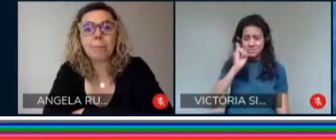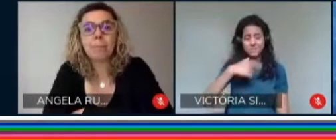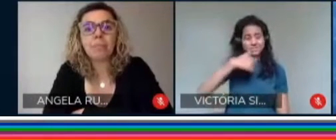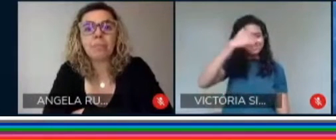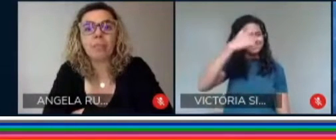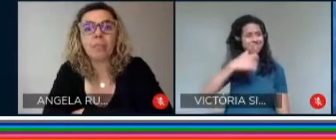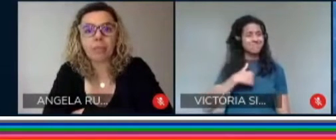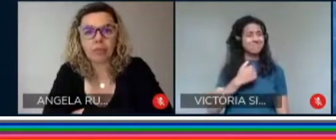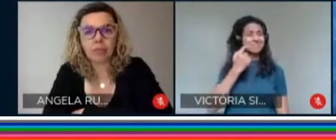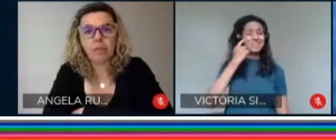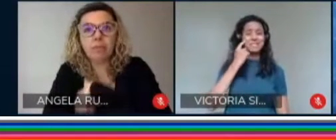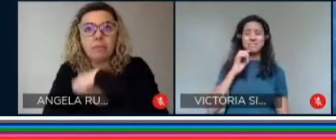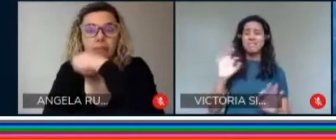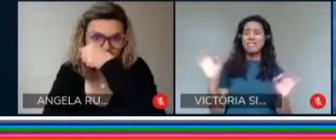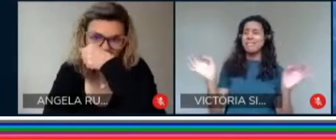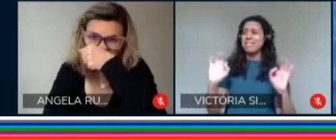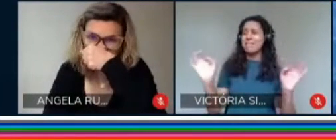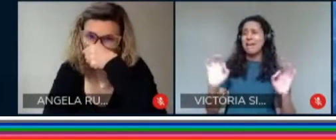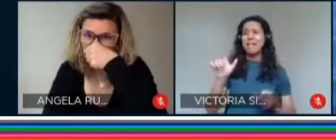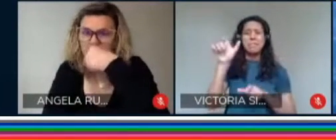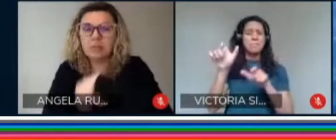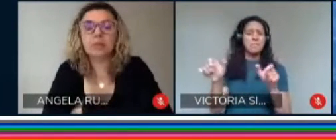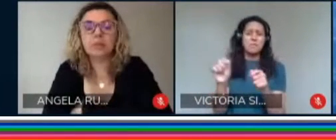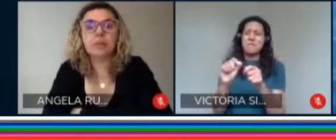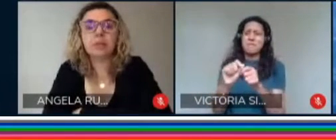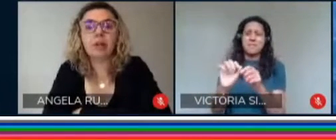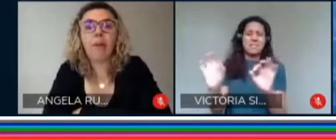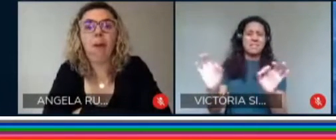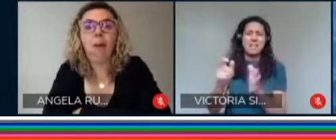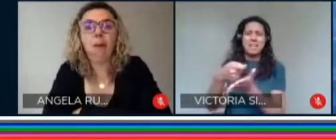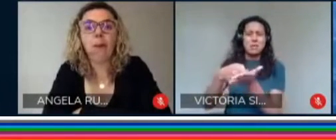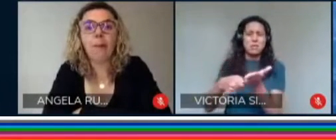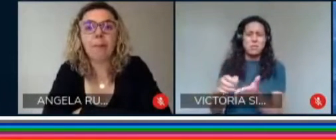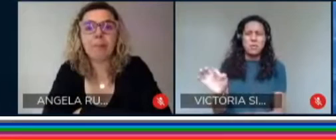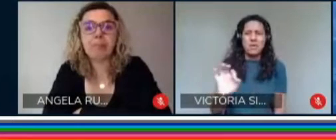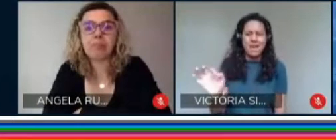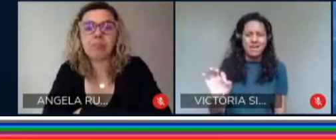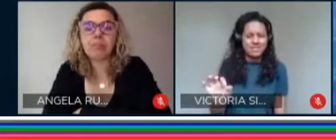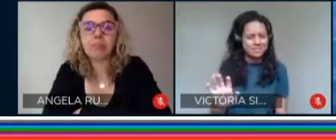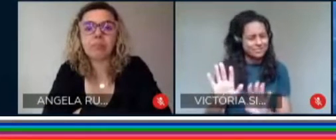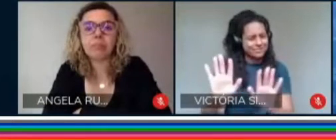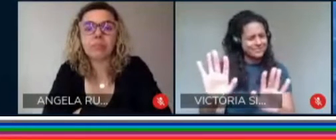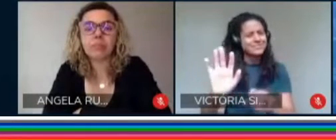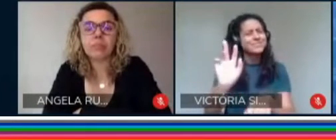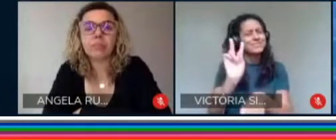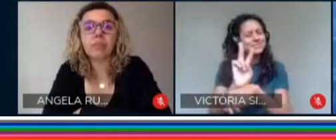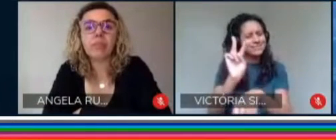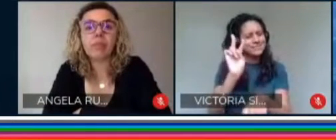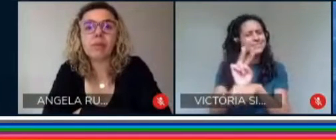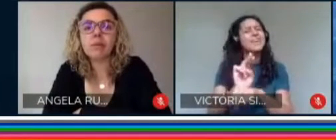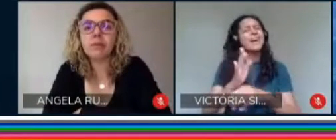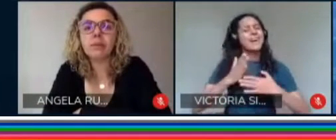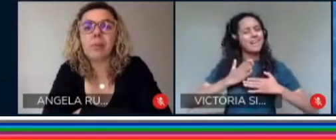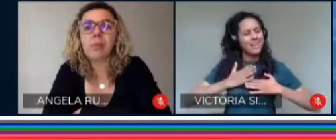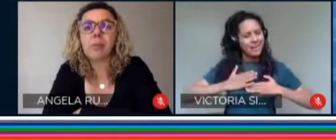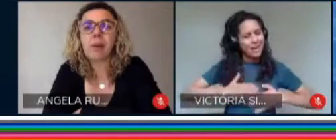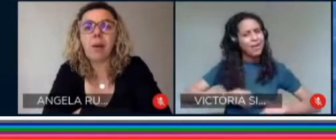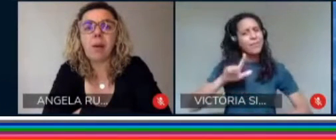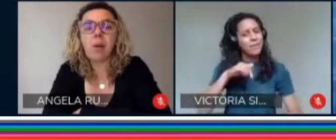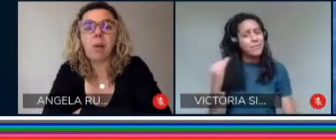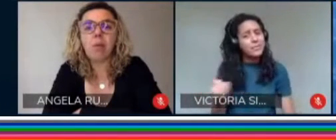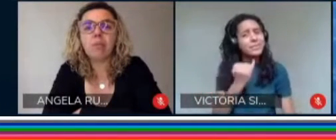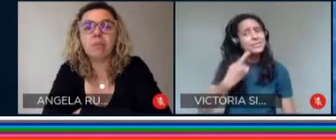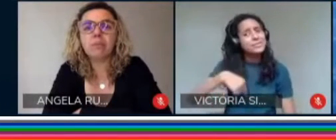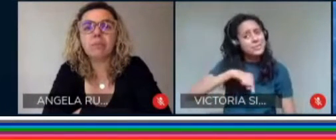gente pode saber que está fazendo a pesquisa errada, porque sempre tem alguma coisa anterior. Então é por isso que as palavras-chave são tão importantes,